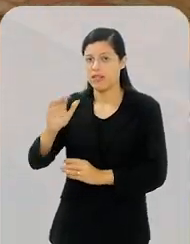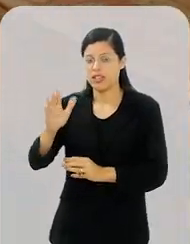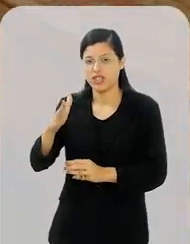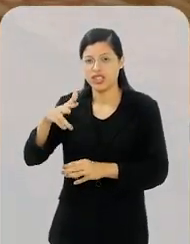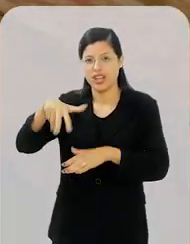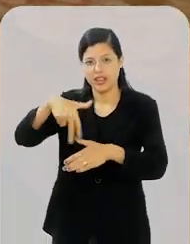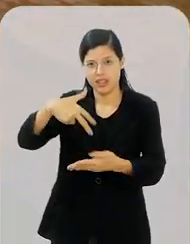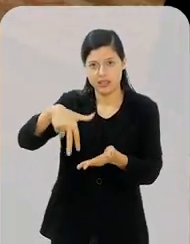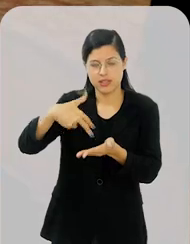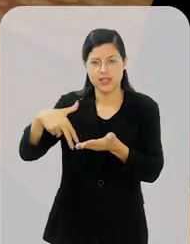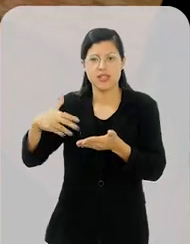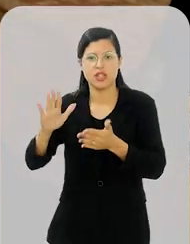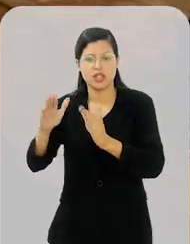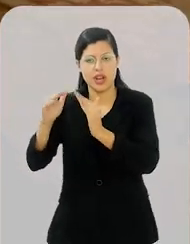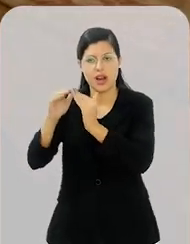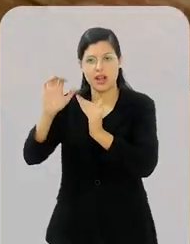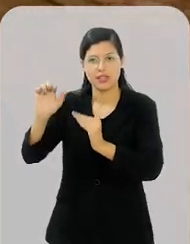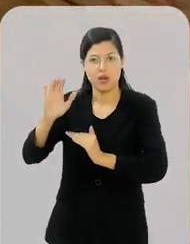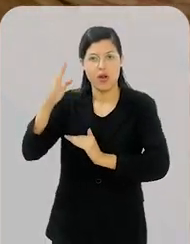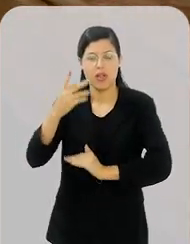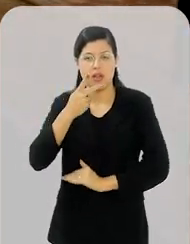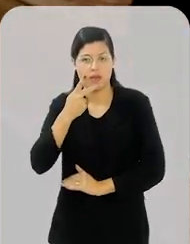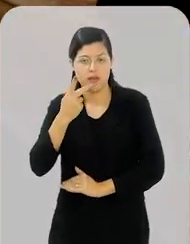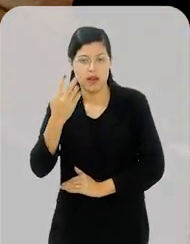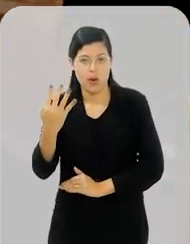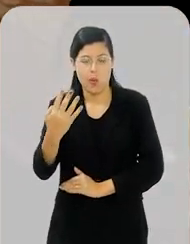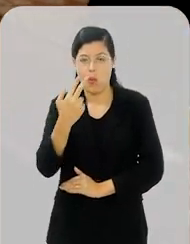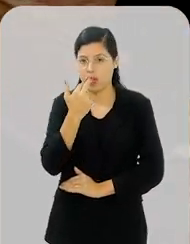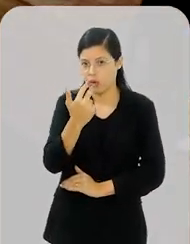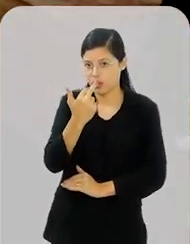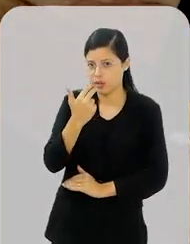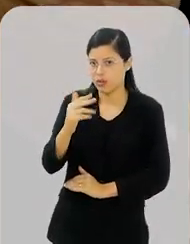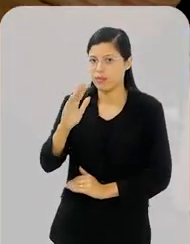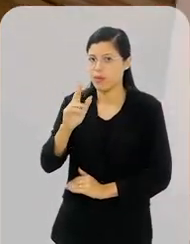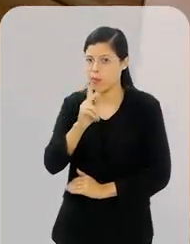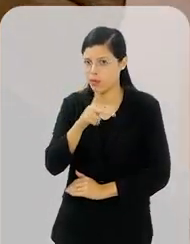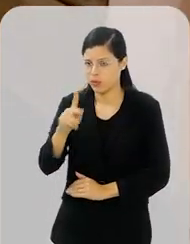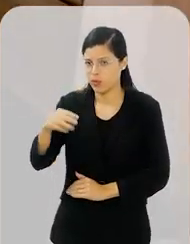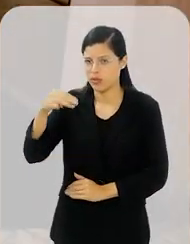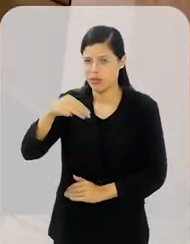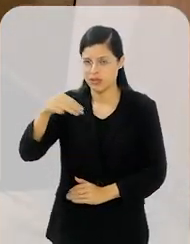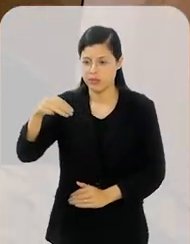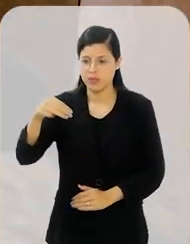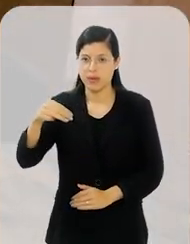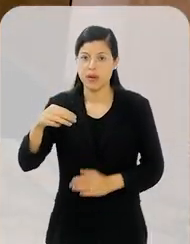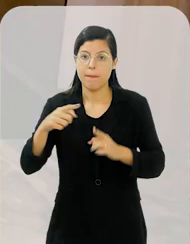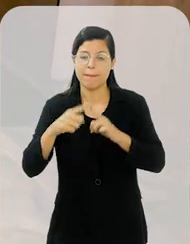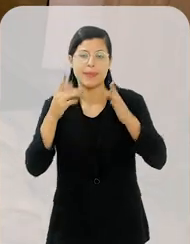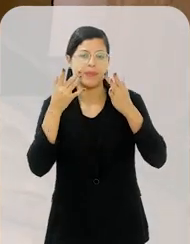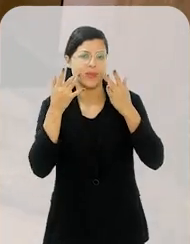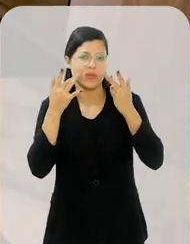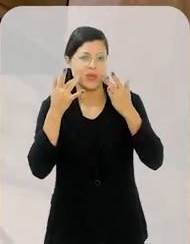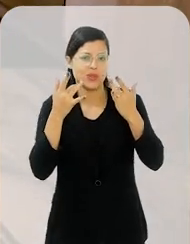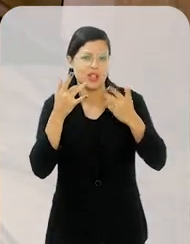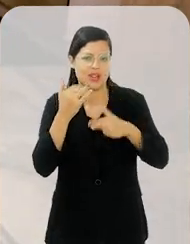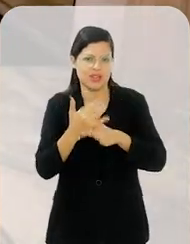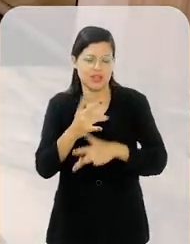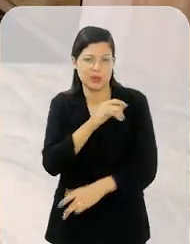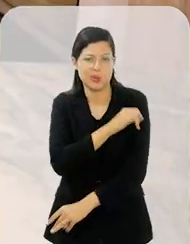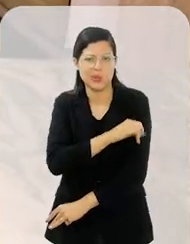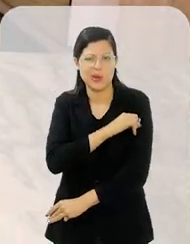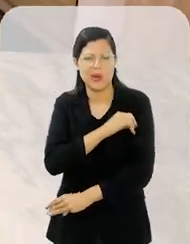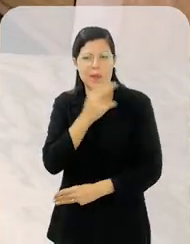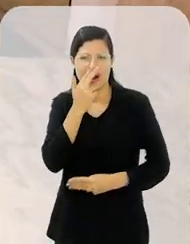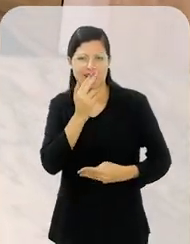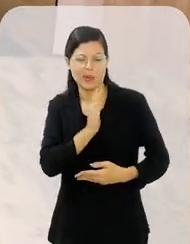do Sargentelli, morou na Europa, fala 4 idiomas, foi professora de matemática. Mas é no Teatro Municipal que seu